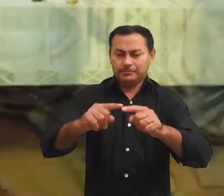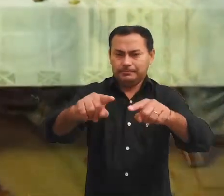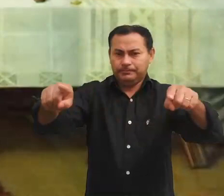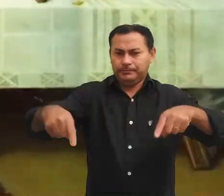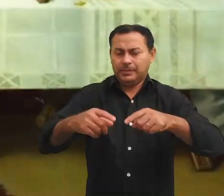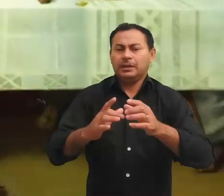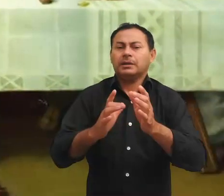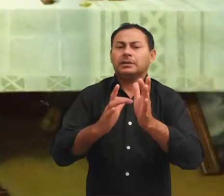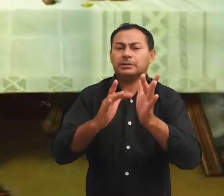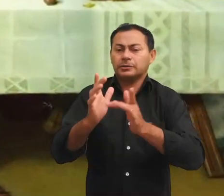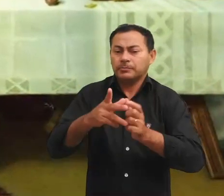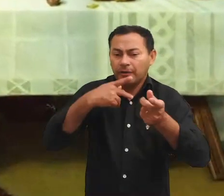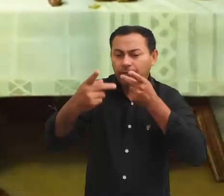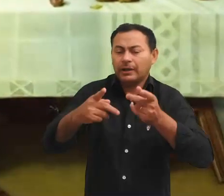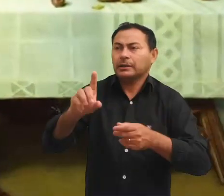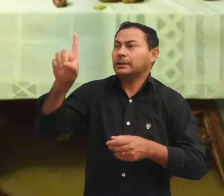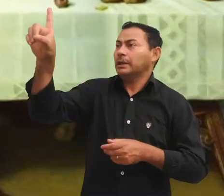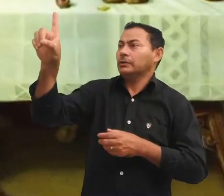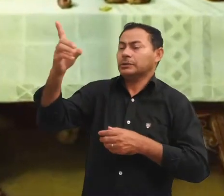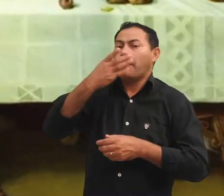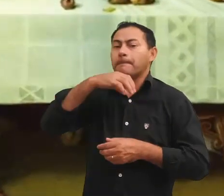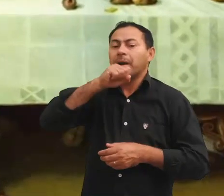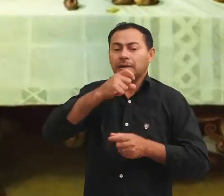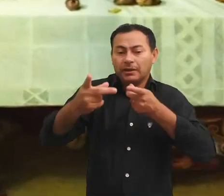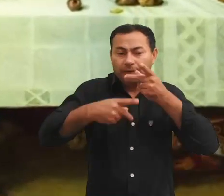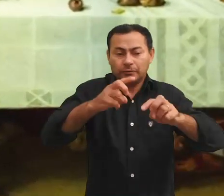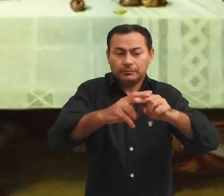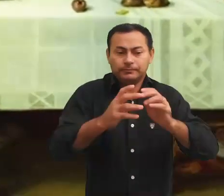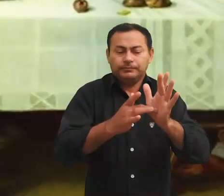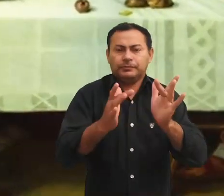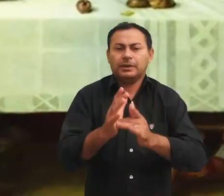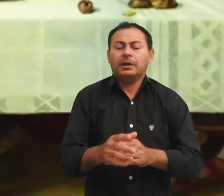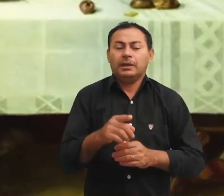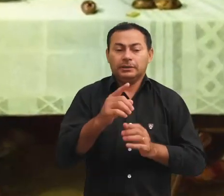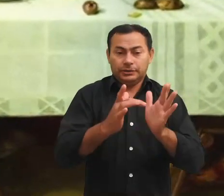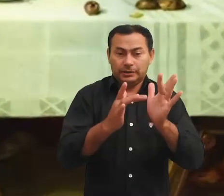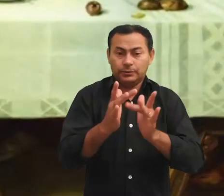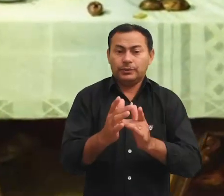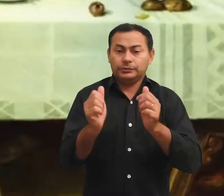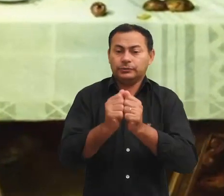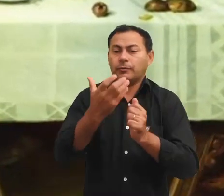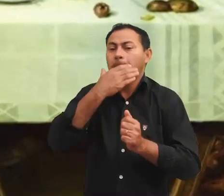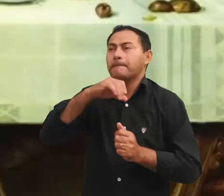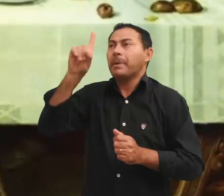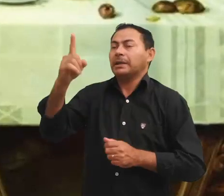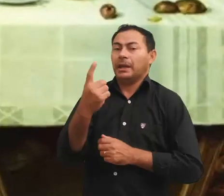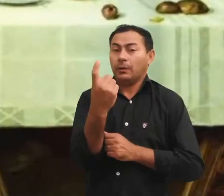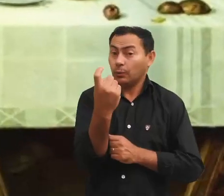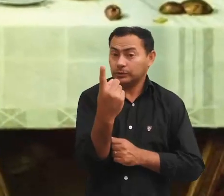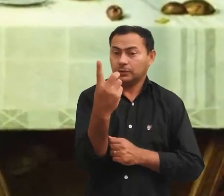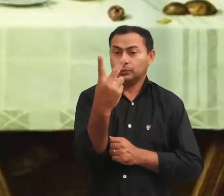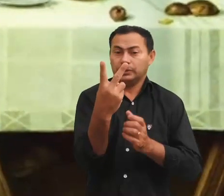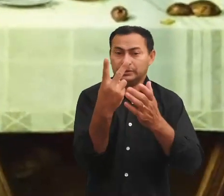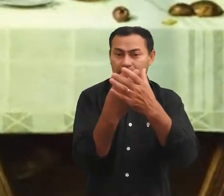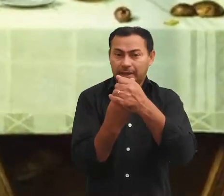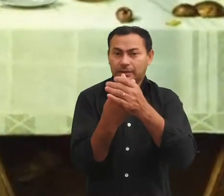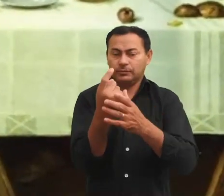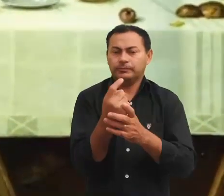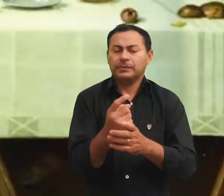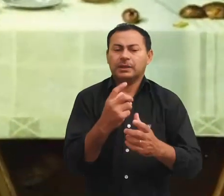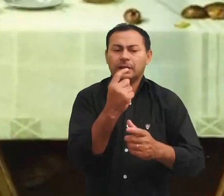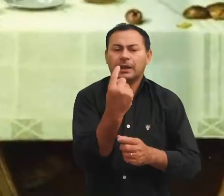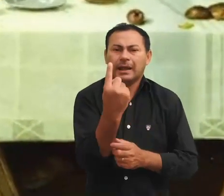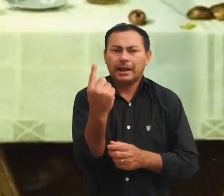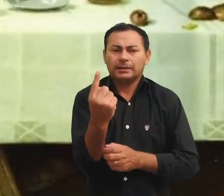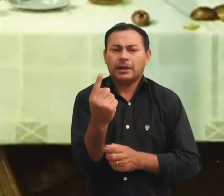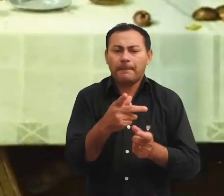Jesus disse que foi o Pai que falou através dele, porque ele e o Pai são um, e cada palavra que Jesus